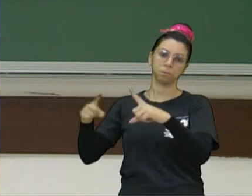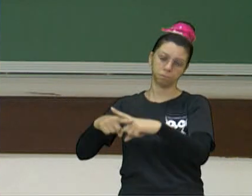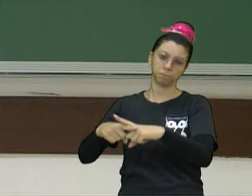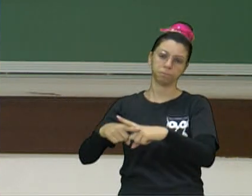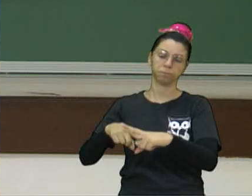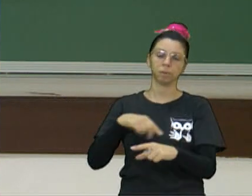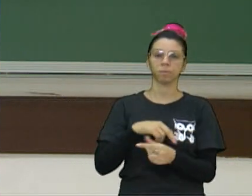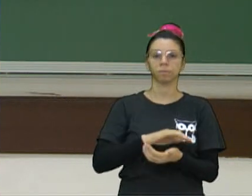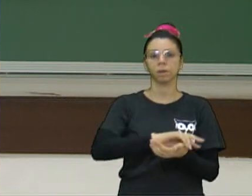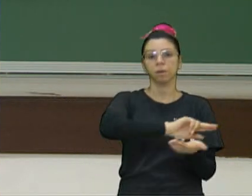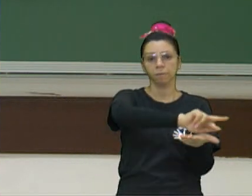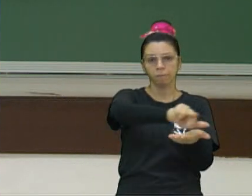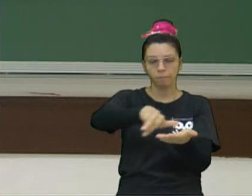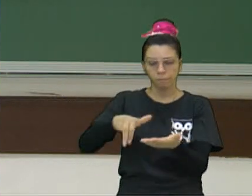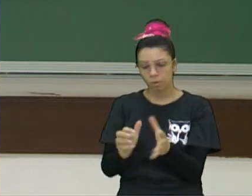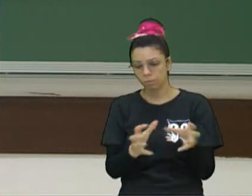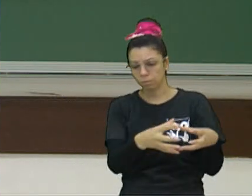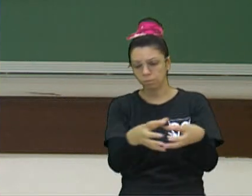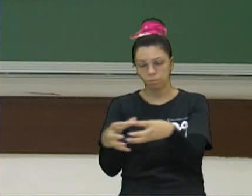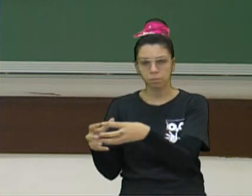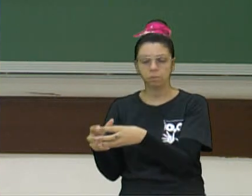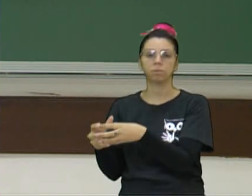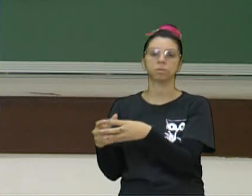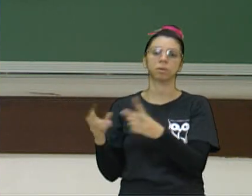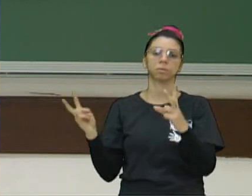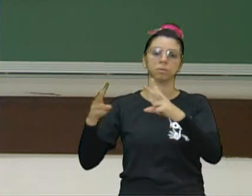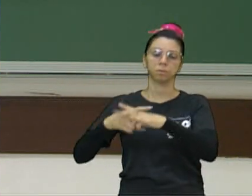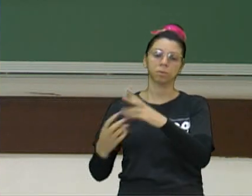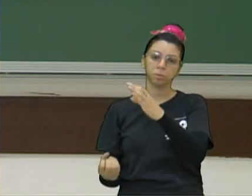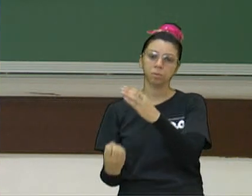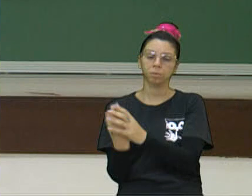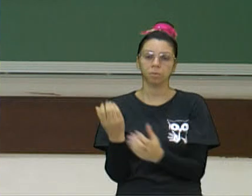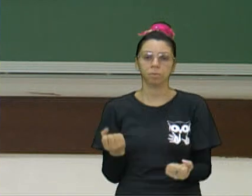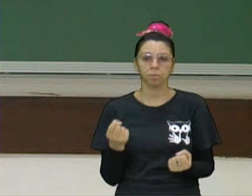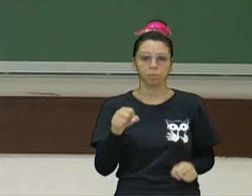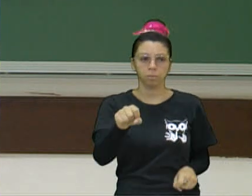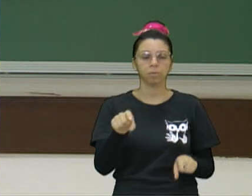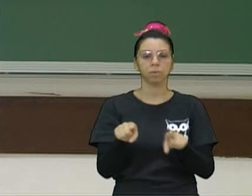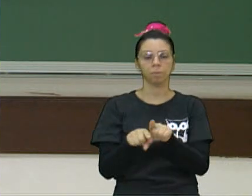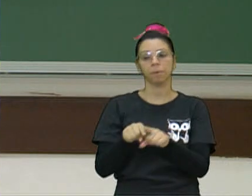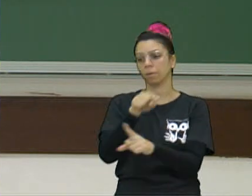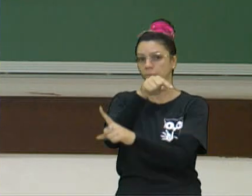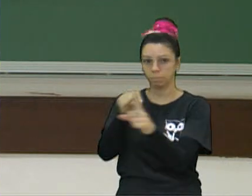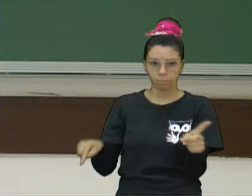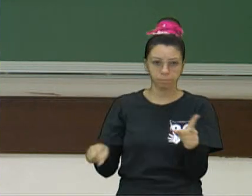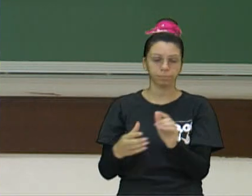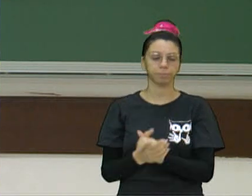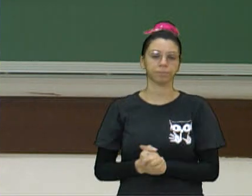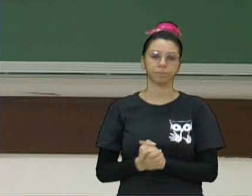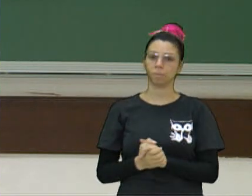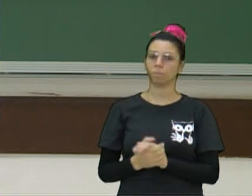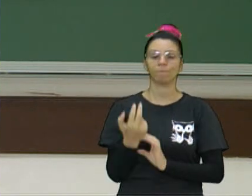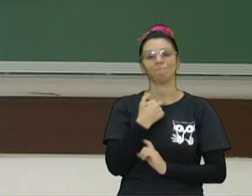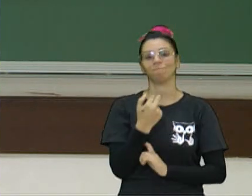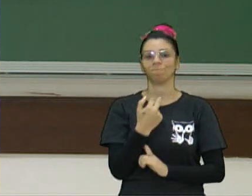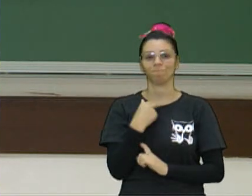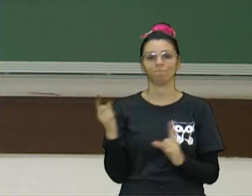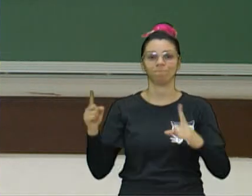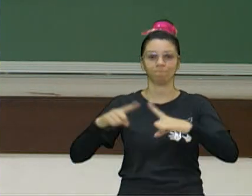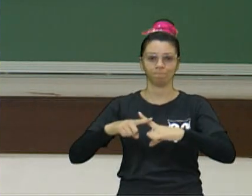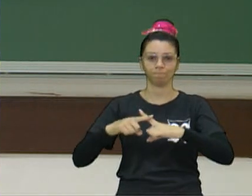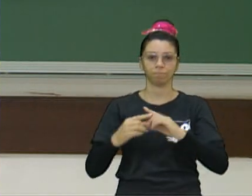várias modalidades, entre elas a que deu origem ao Taekwondo, né, também fora proibida. Então aí já não podia ser